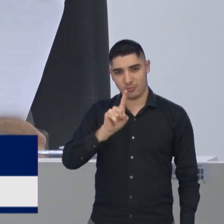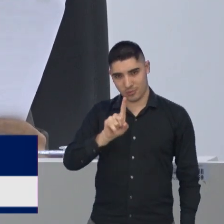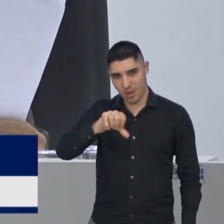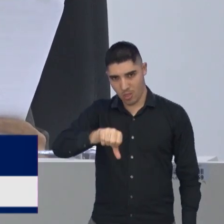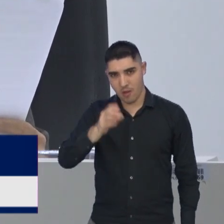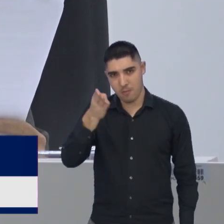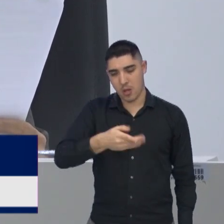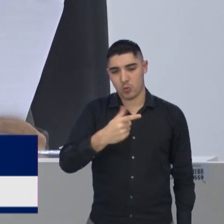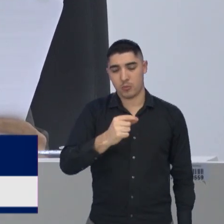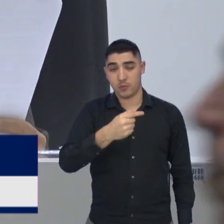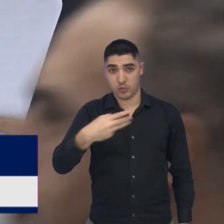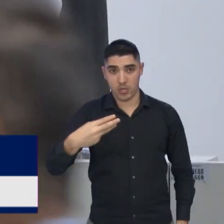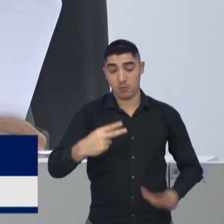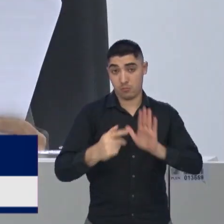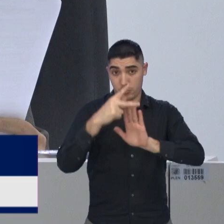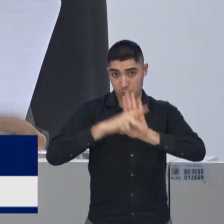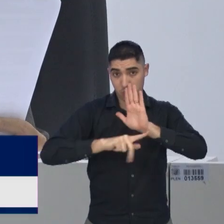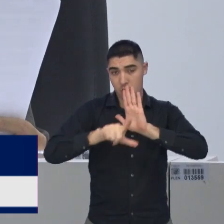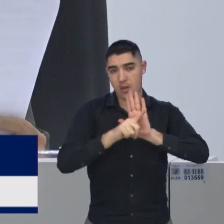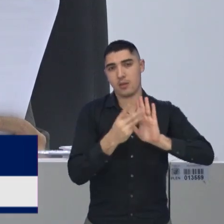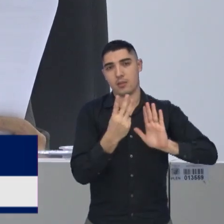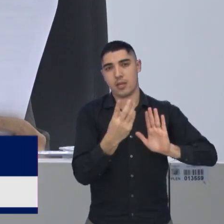12019/2023. Projeto de lei número